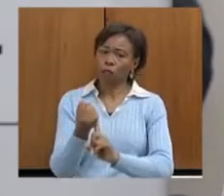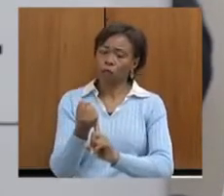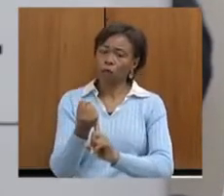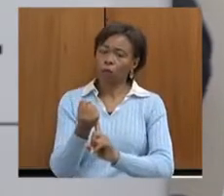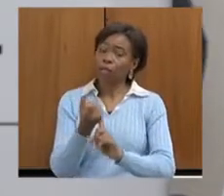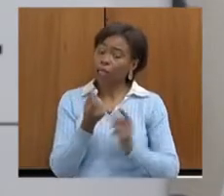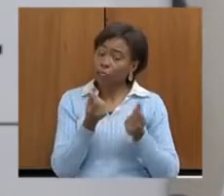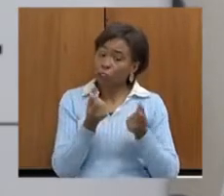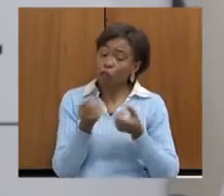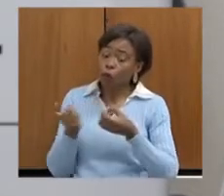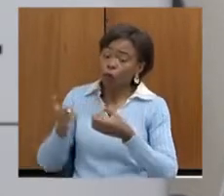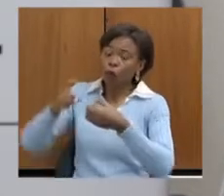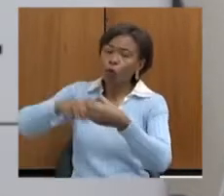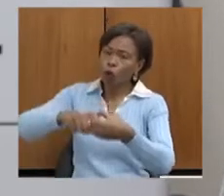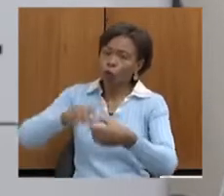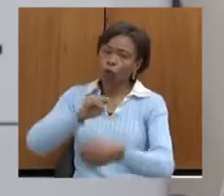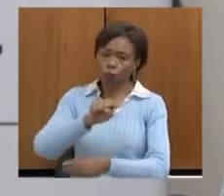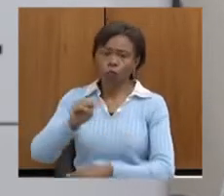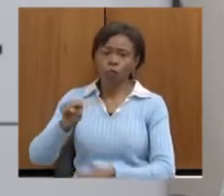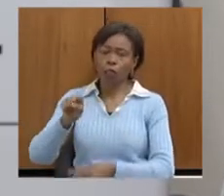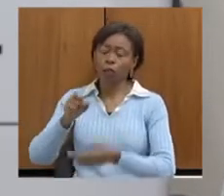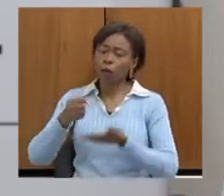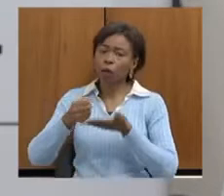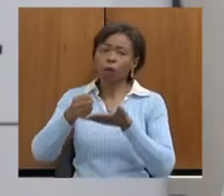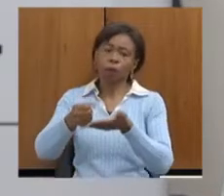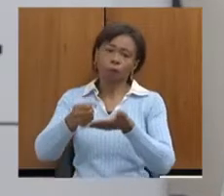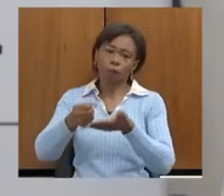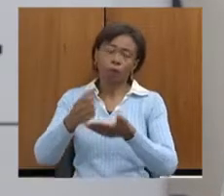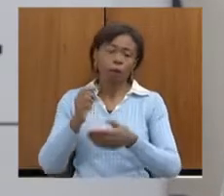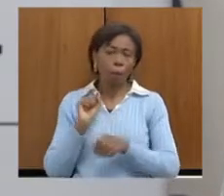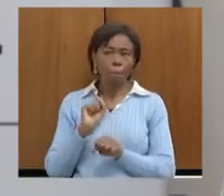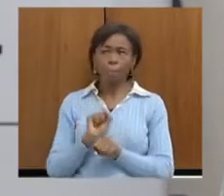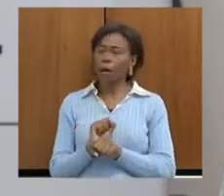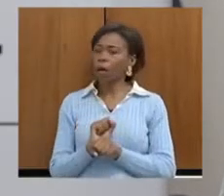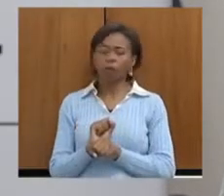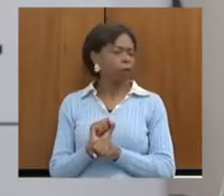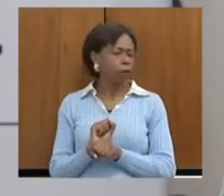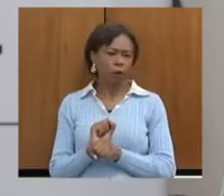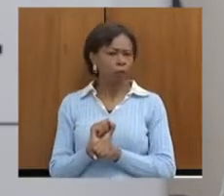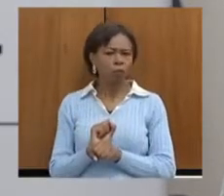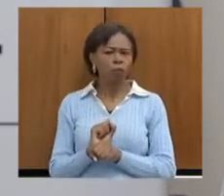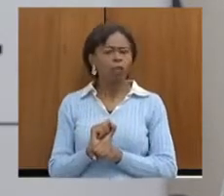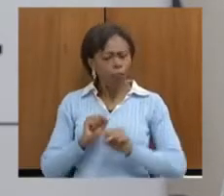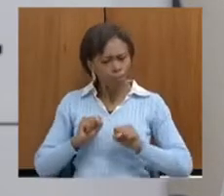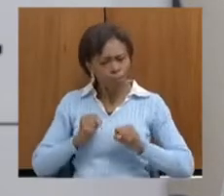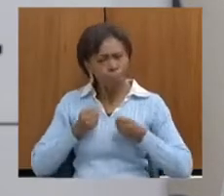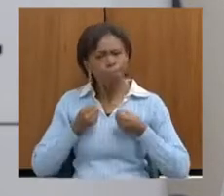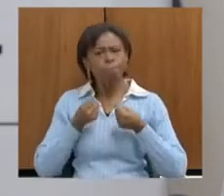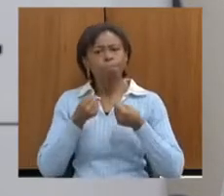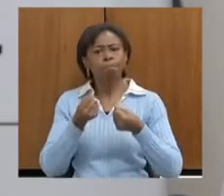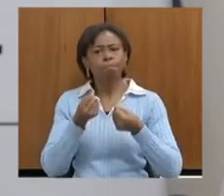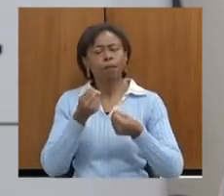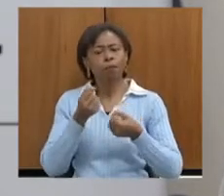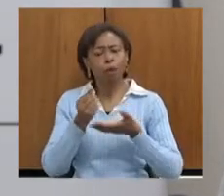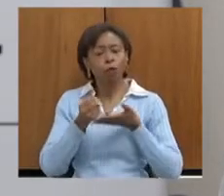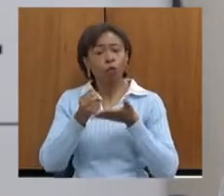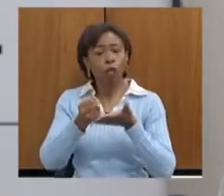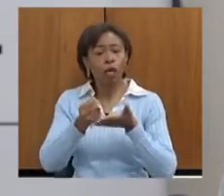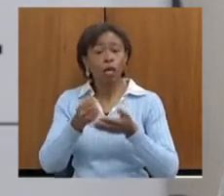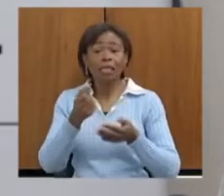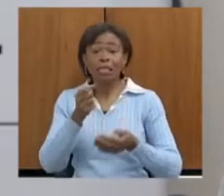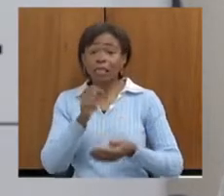e Tragam benefícios a gente não vai conseguir reparar mas a gente vai fazer o máximo possível para que o que for acordado